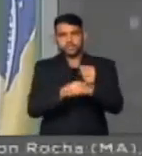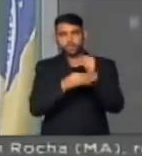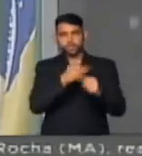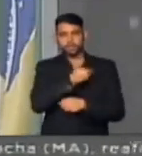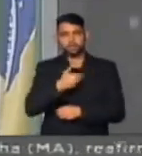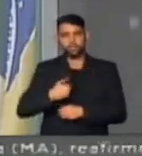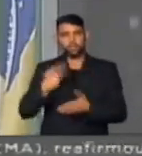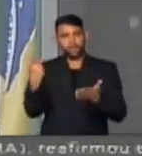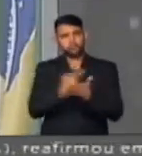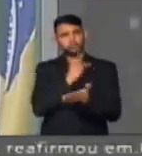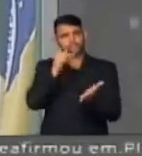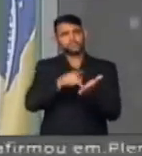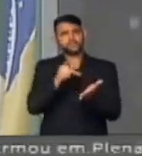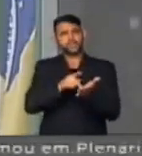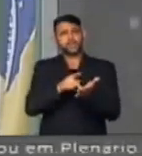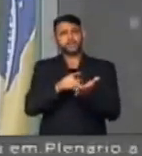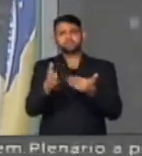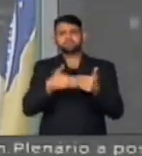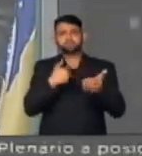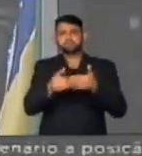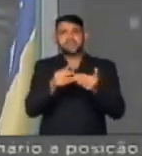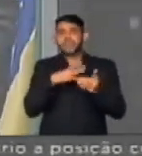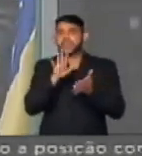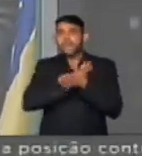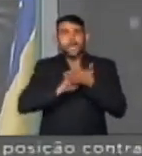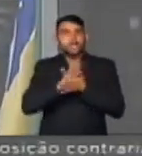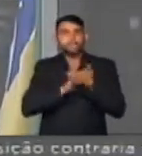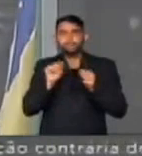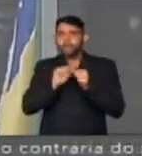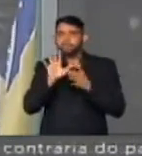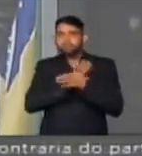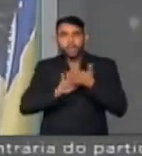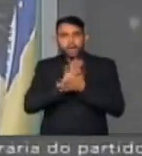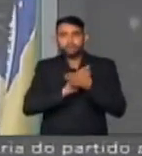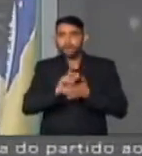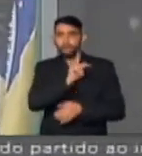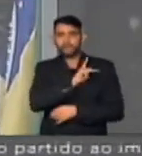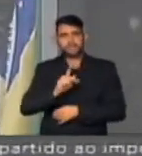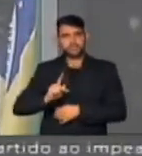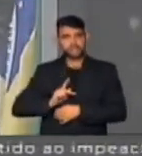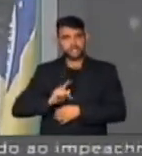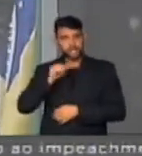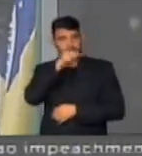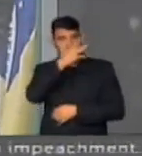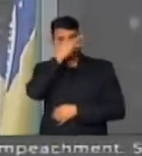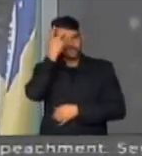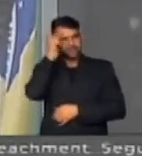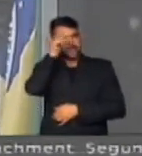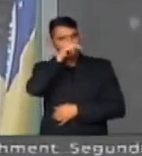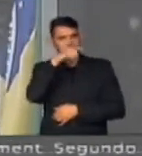pública aconteça. Absolutamente nada. A presidenta que está aí, esse anjo,